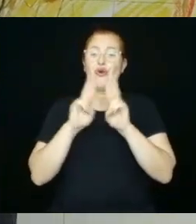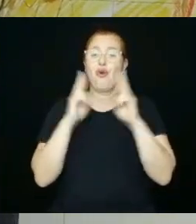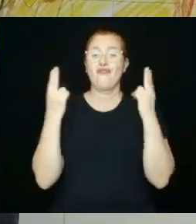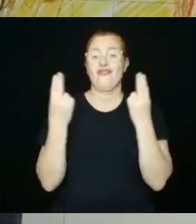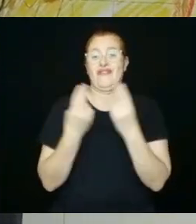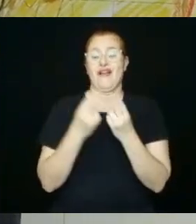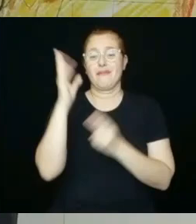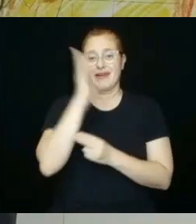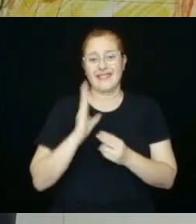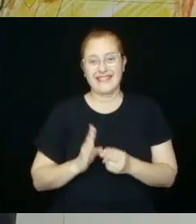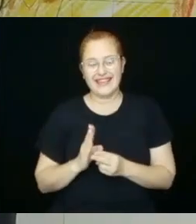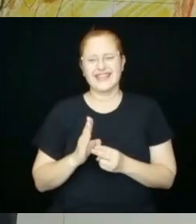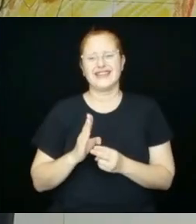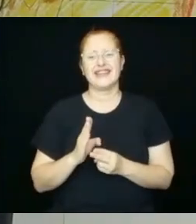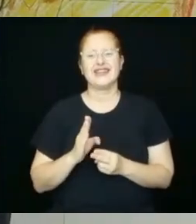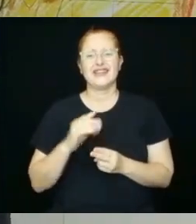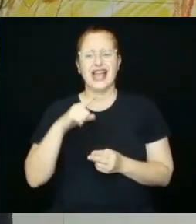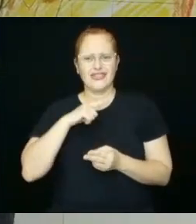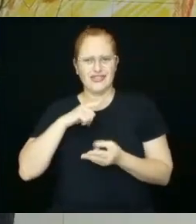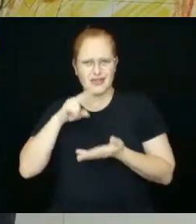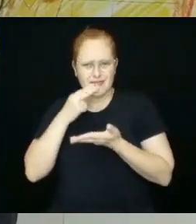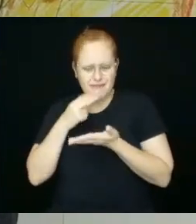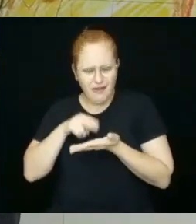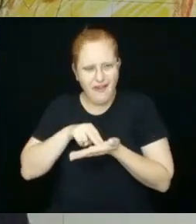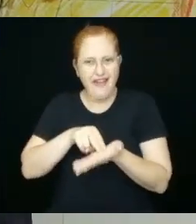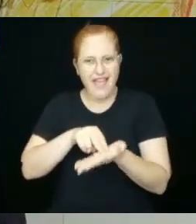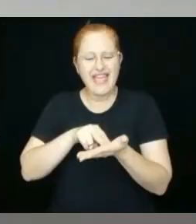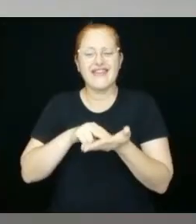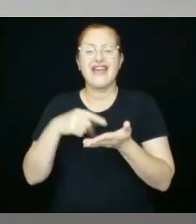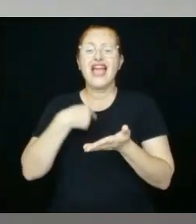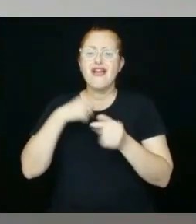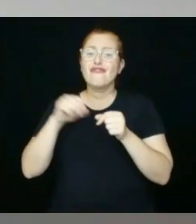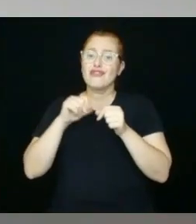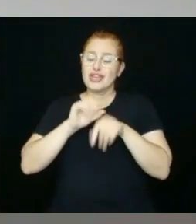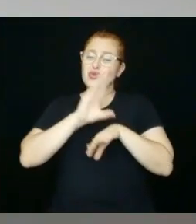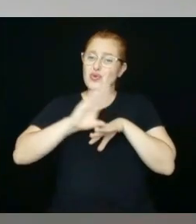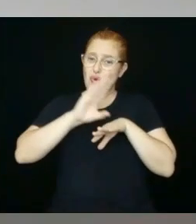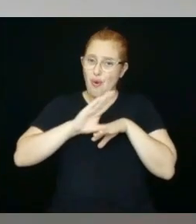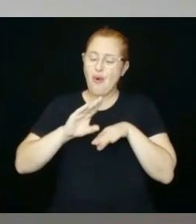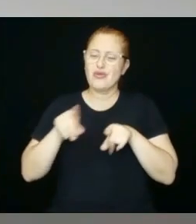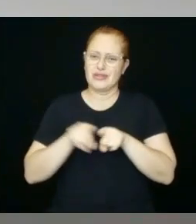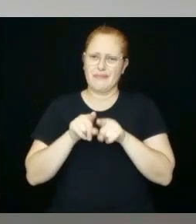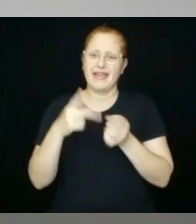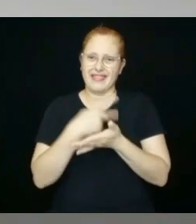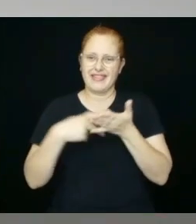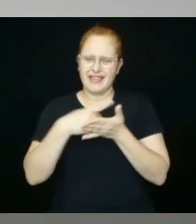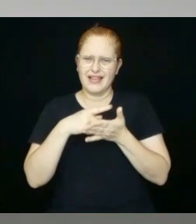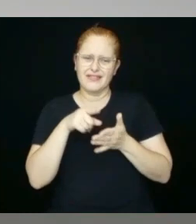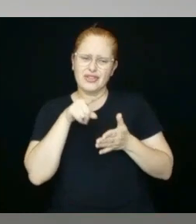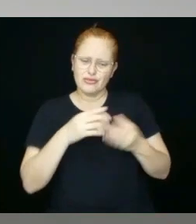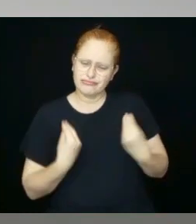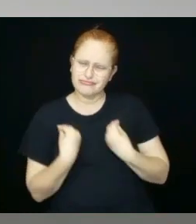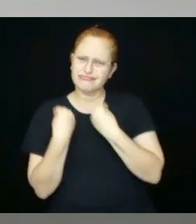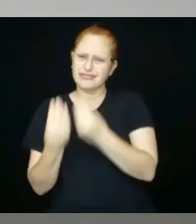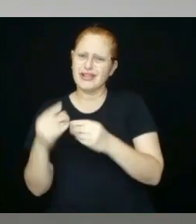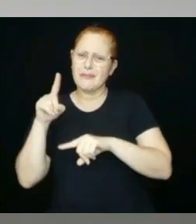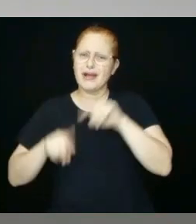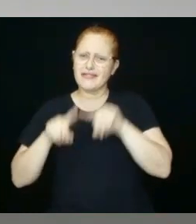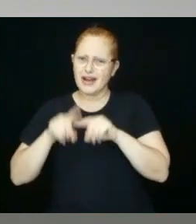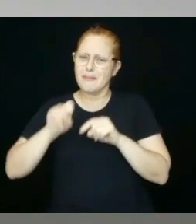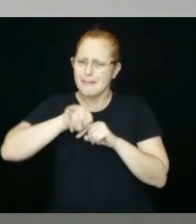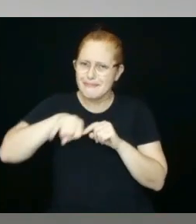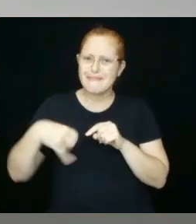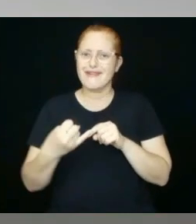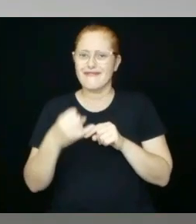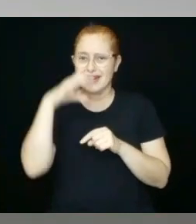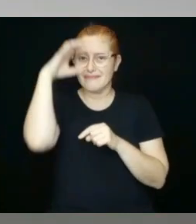correio. Então ela falou, tu gosta de desenhar, eu já fiz esses cursos, ela desenhava também, então pega e aproveita todo esse material, assim.